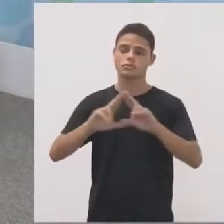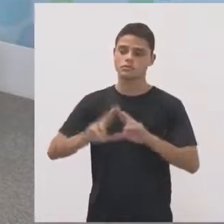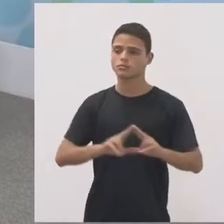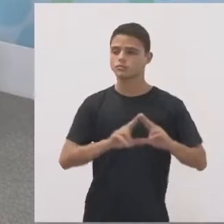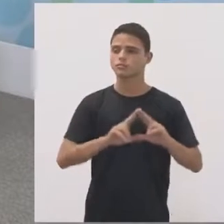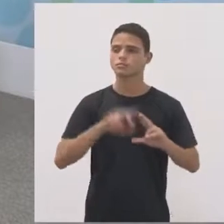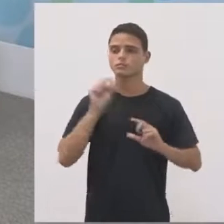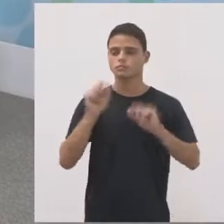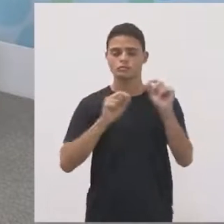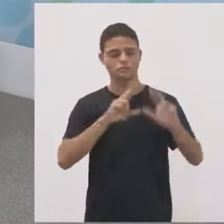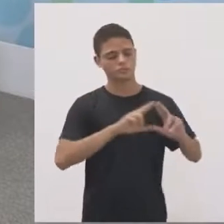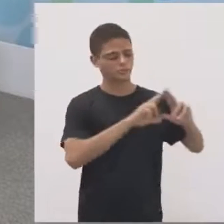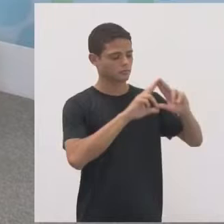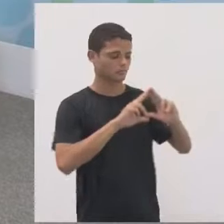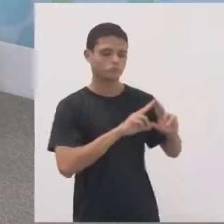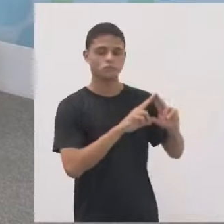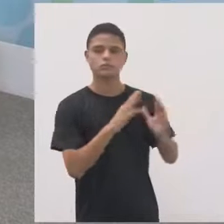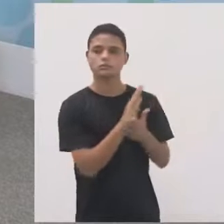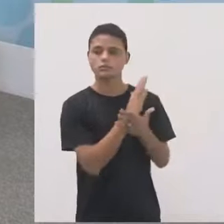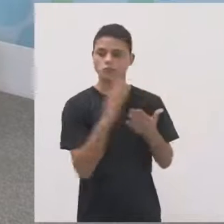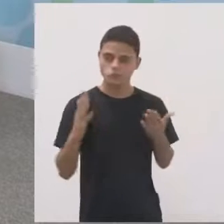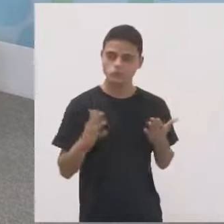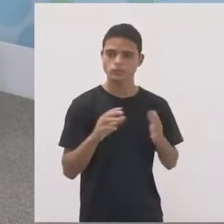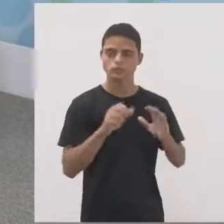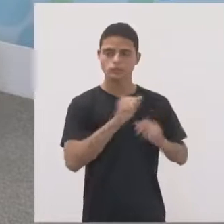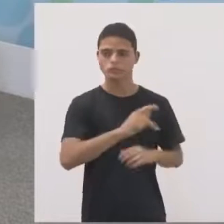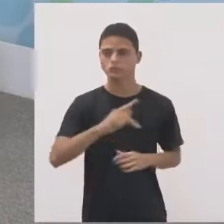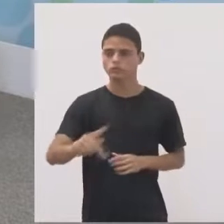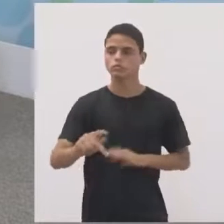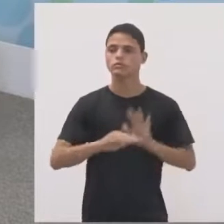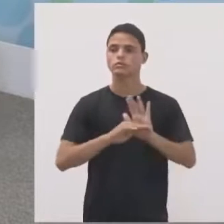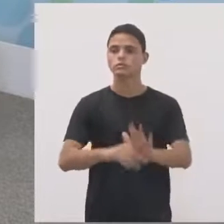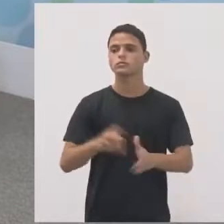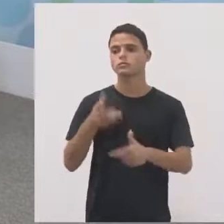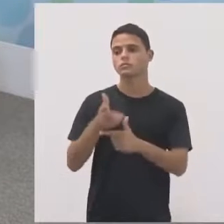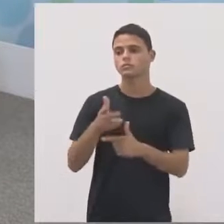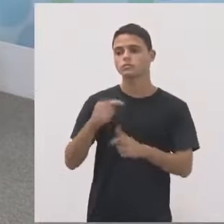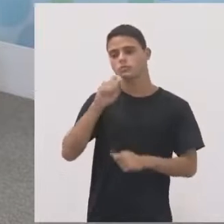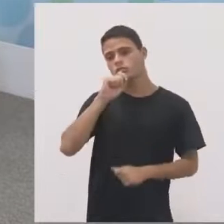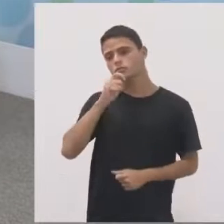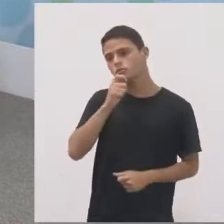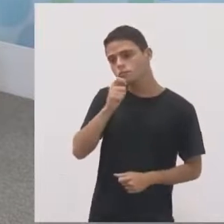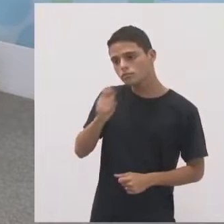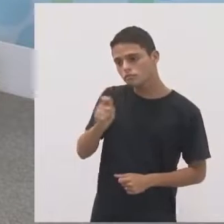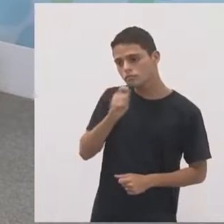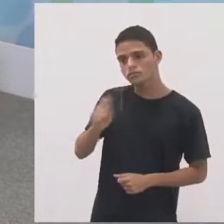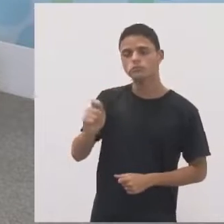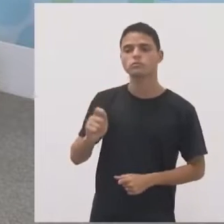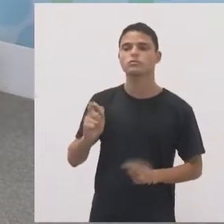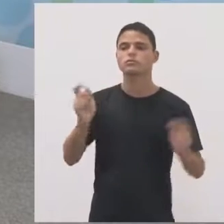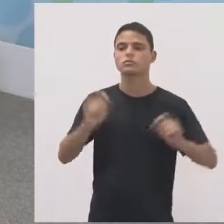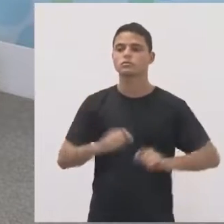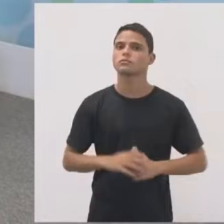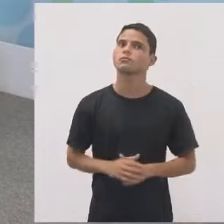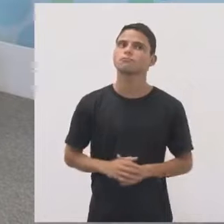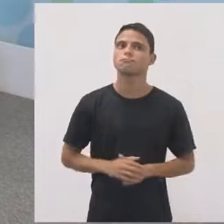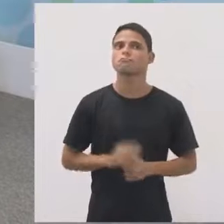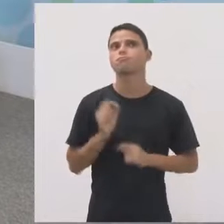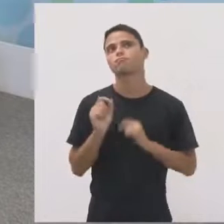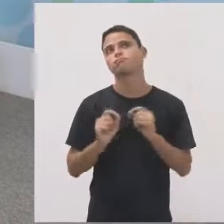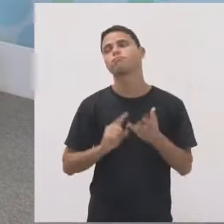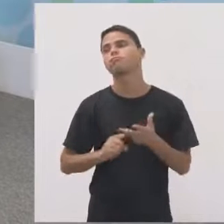que é o Drive? Drive são os programinhas que vai fazer a sua câmera do notebook funcionar, o microfone do seu notebook funcionar,